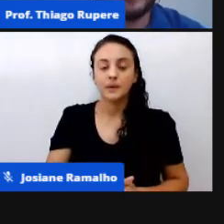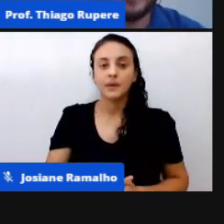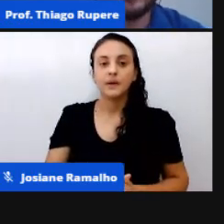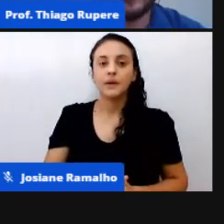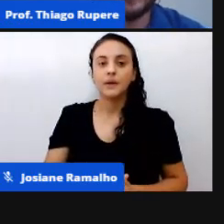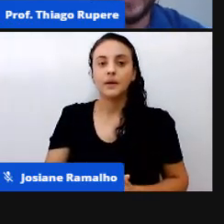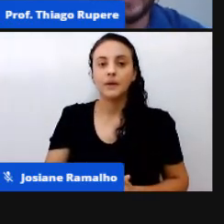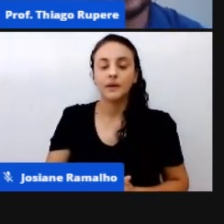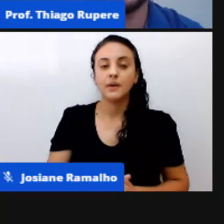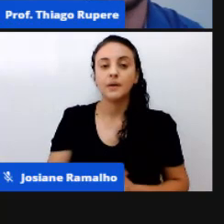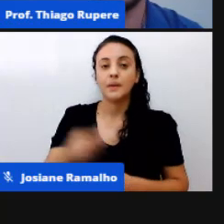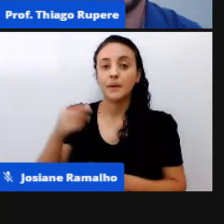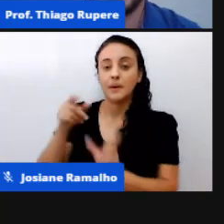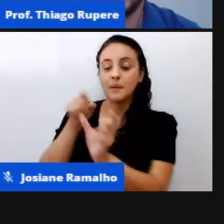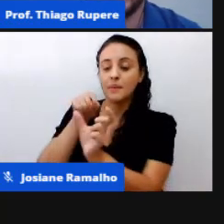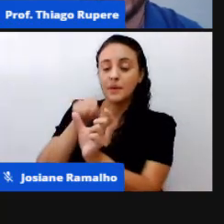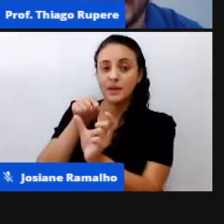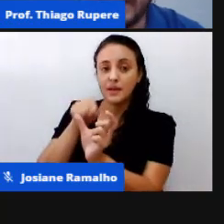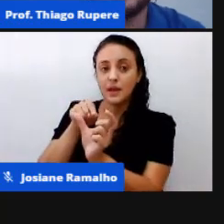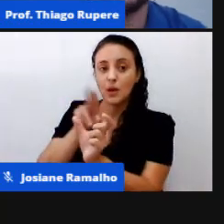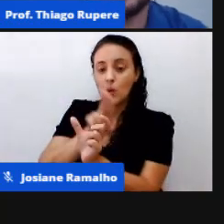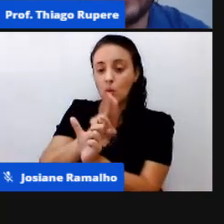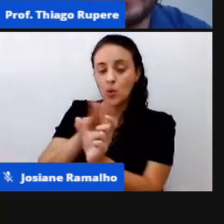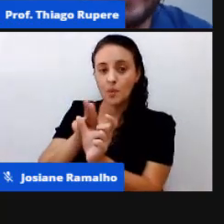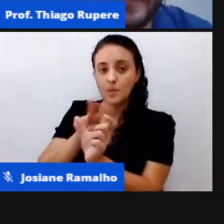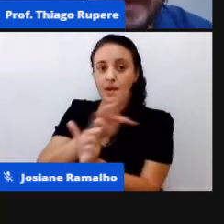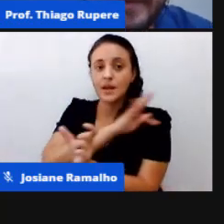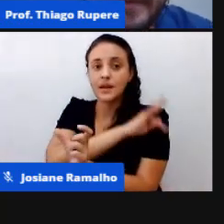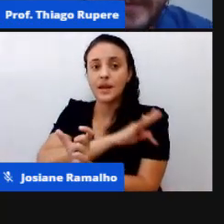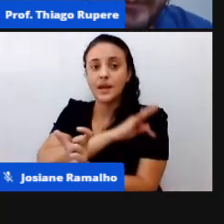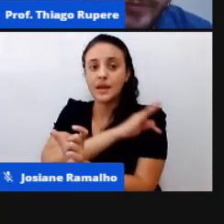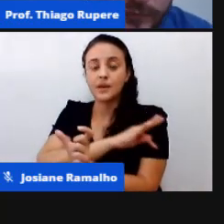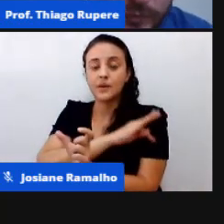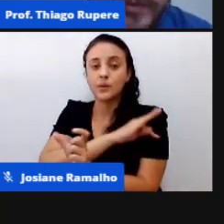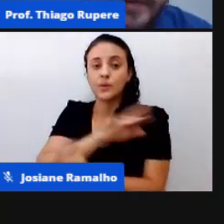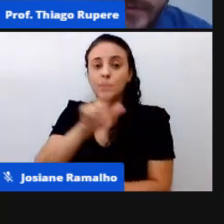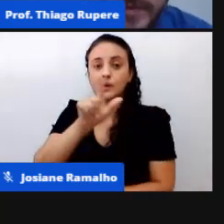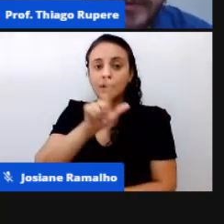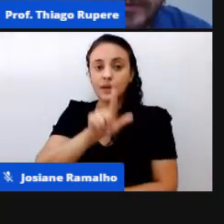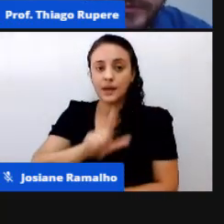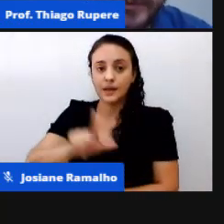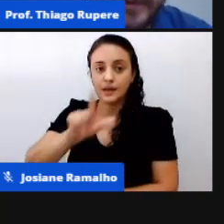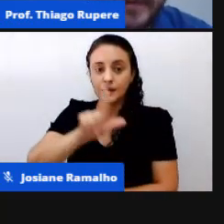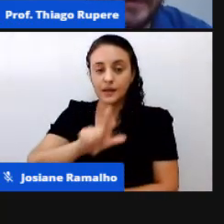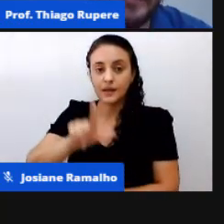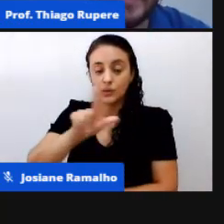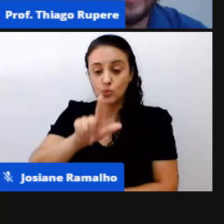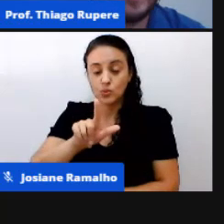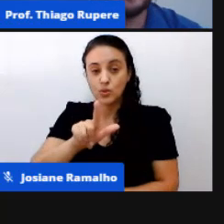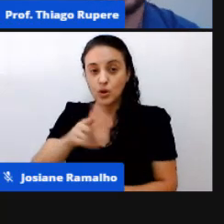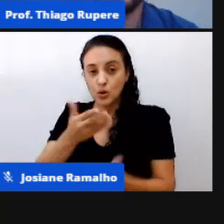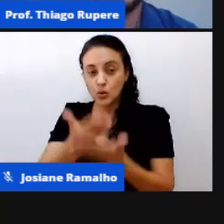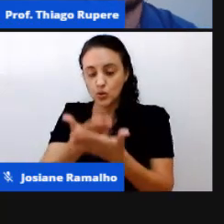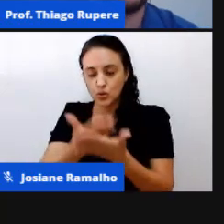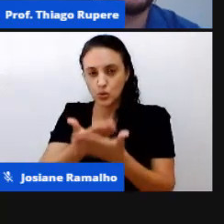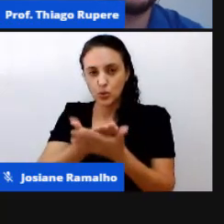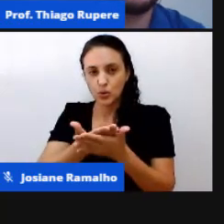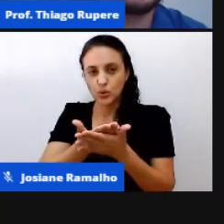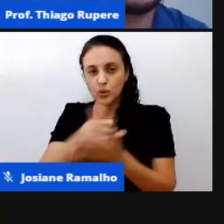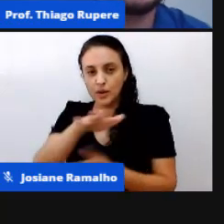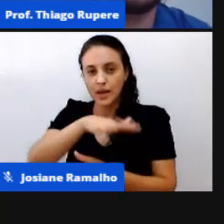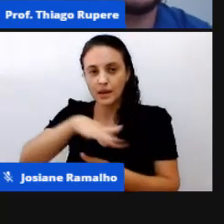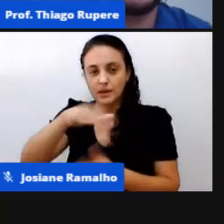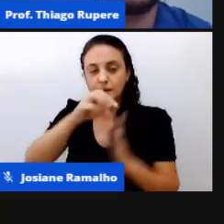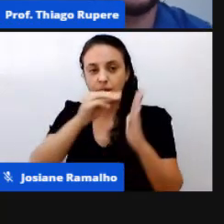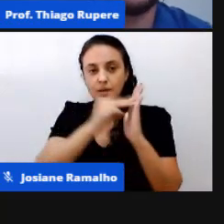é uma nomenclatura técnica da literatura do estudo dessas metodologias. Então, não é de forma